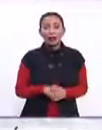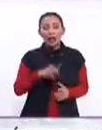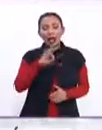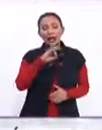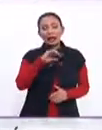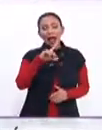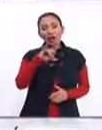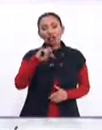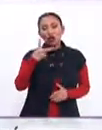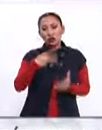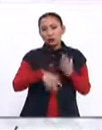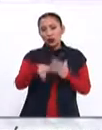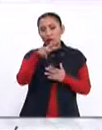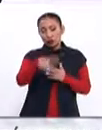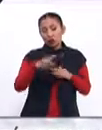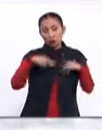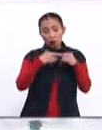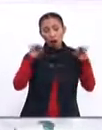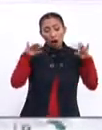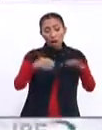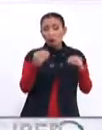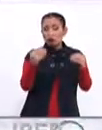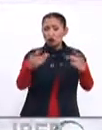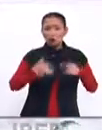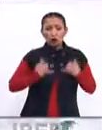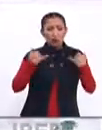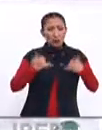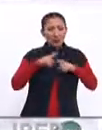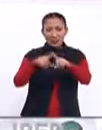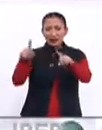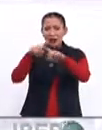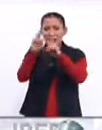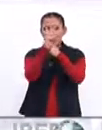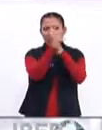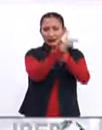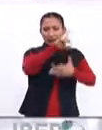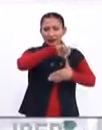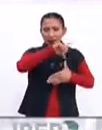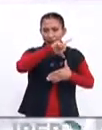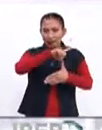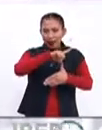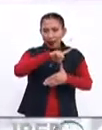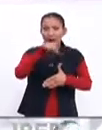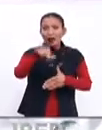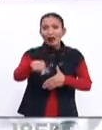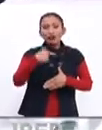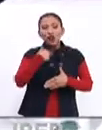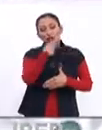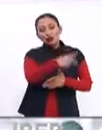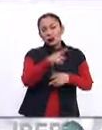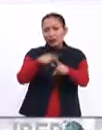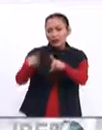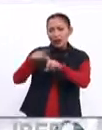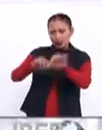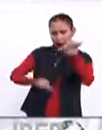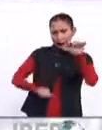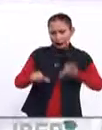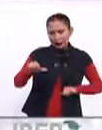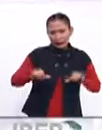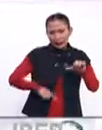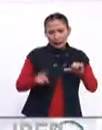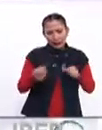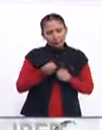Claxo 2018 permitió reunir a miles de jóvenes de diversos países latinoamericanos, quienes a través de diversas